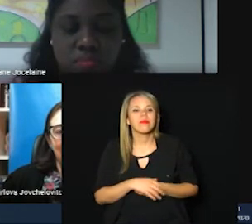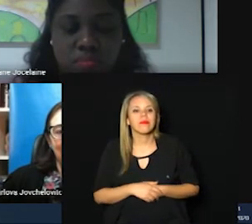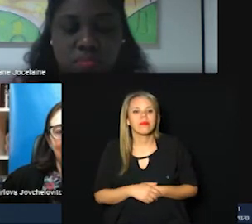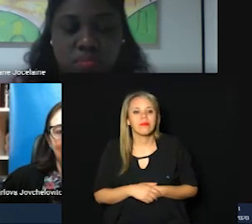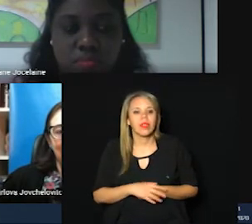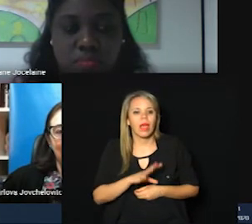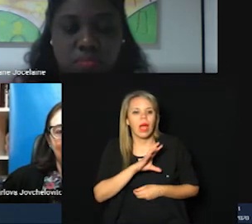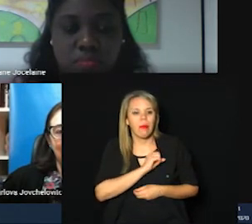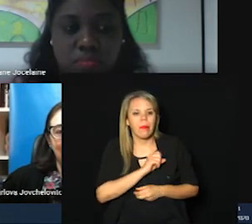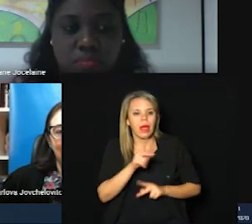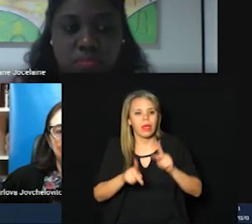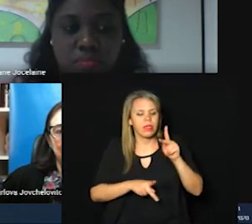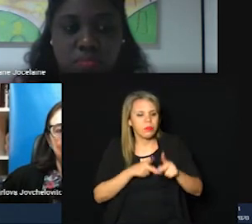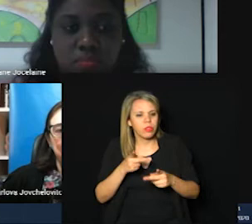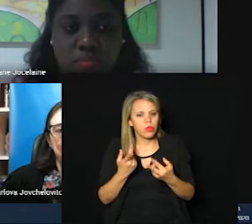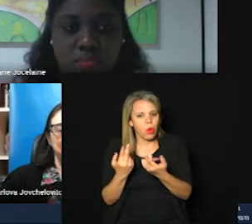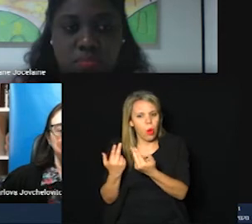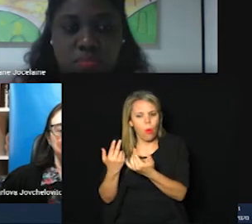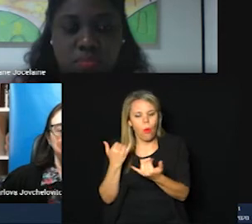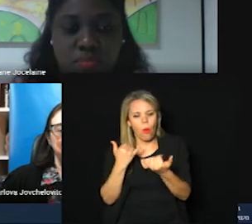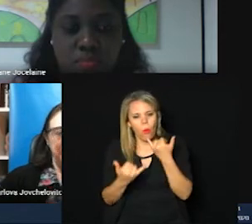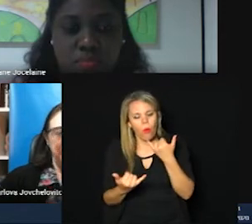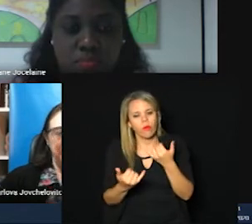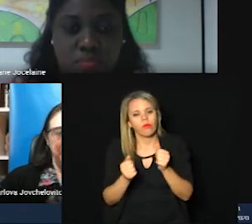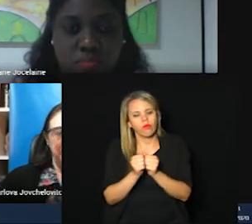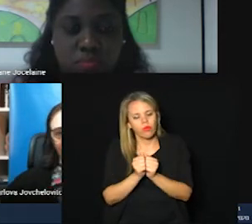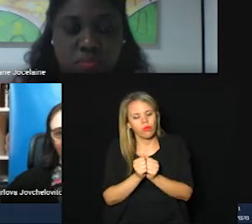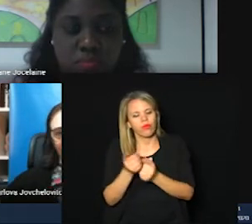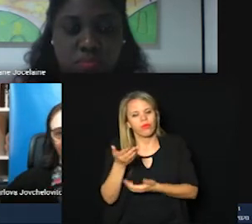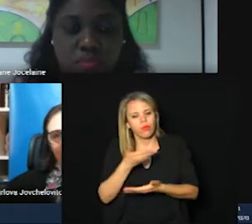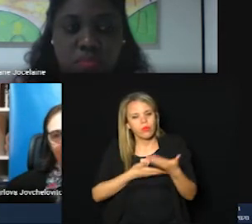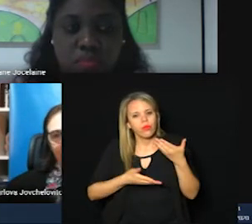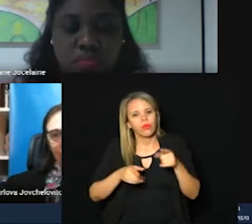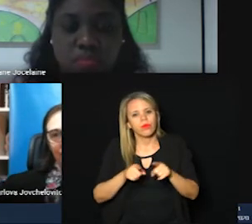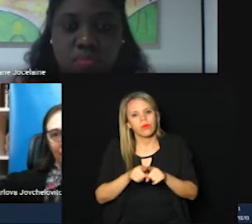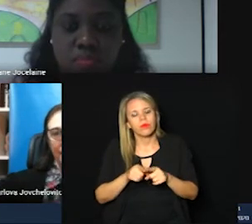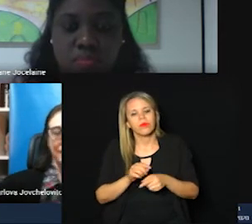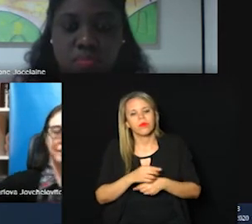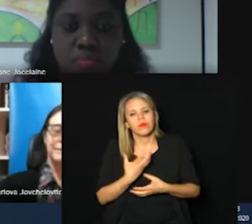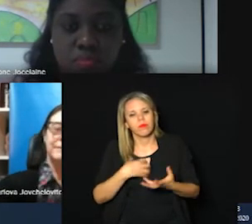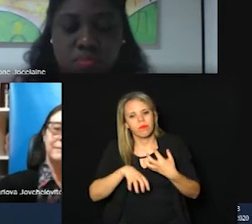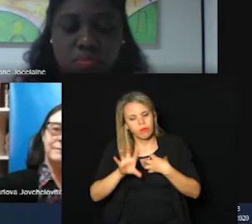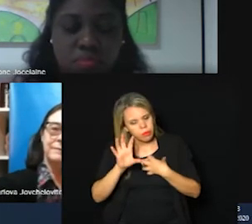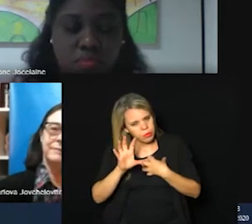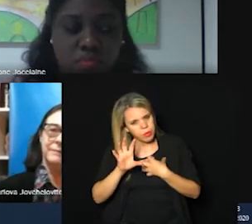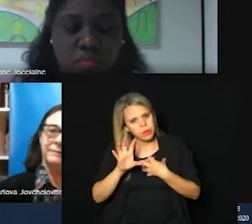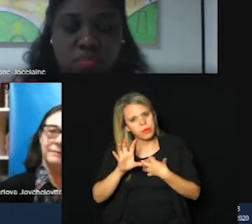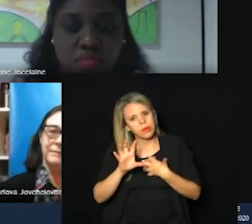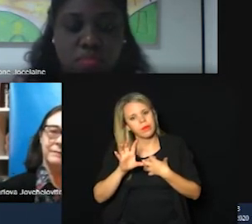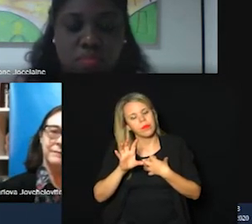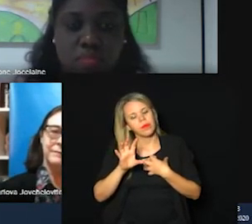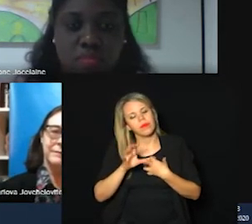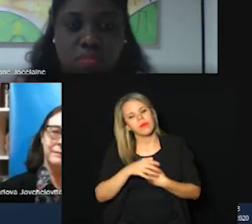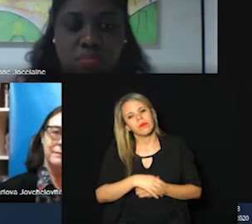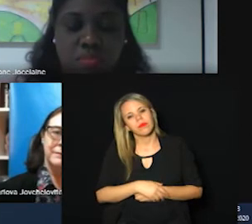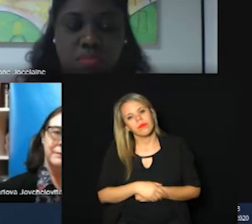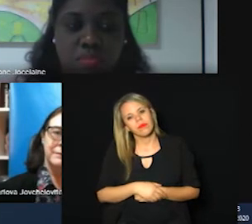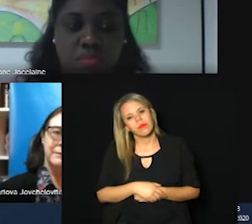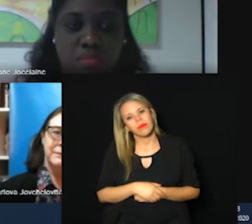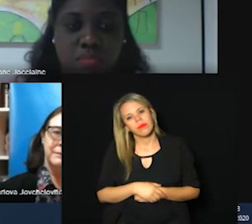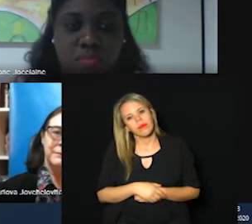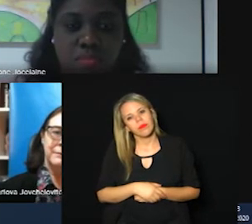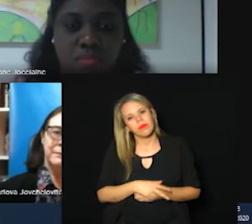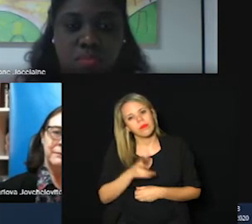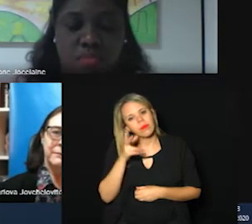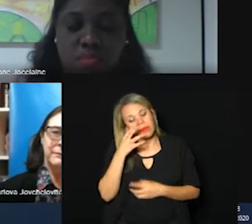Amar uns aos outros, como eu falei, que lembra a reciprocidade, leva a viver a reciprocidade. Escutar